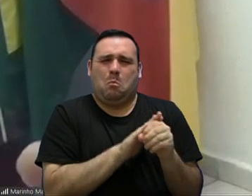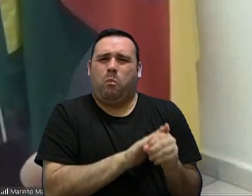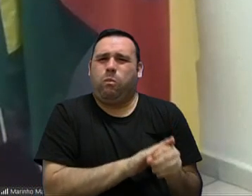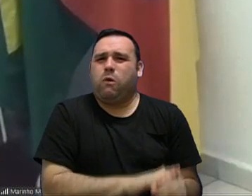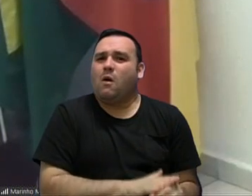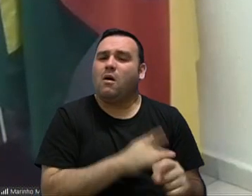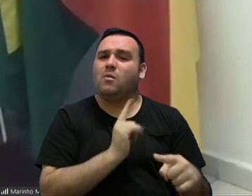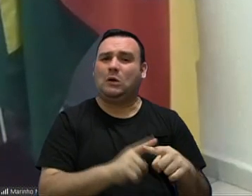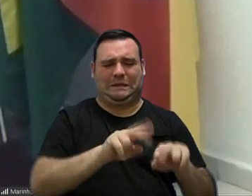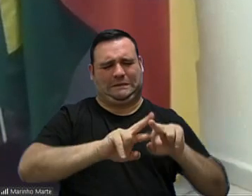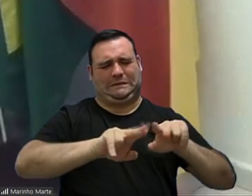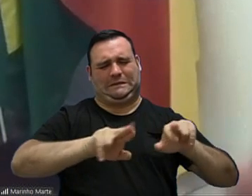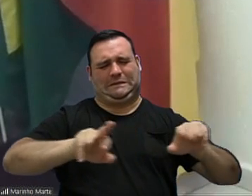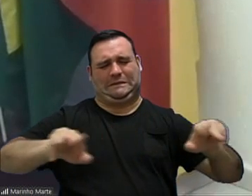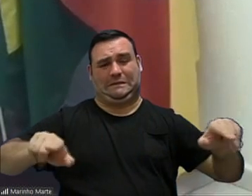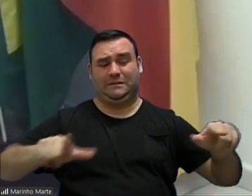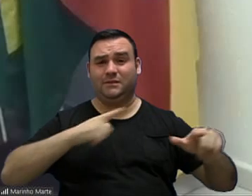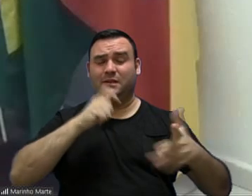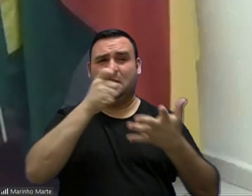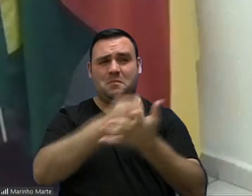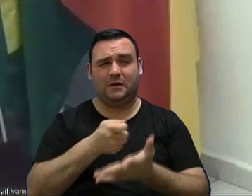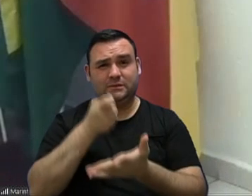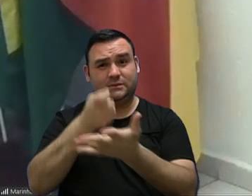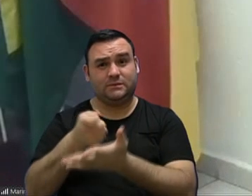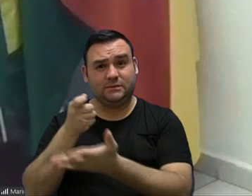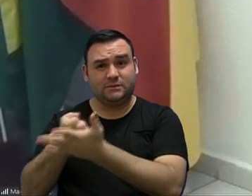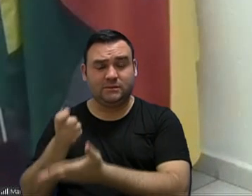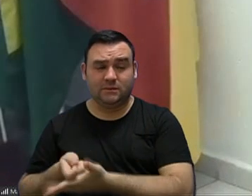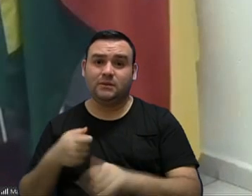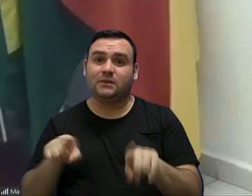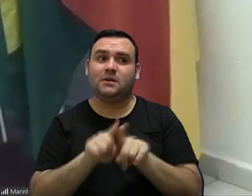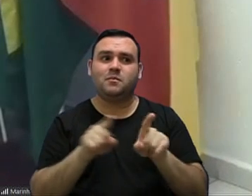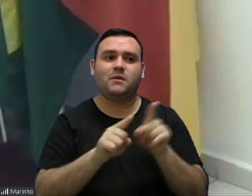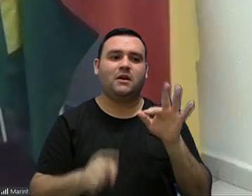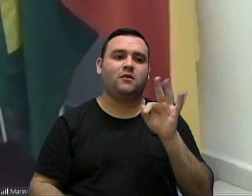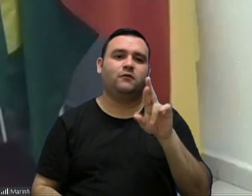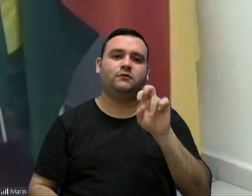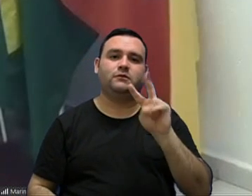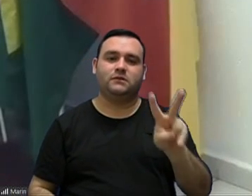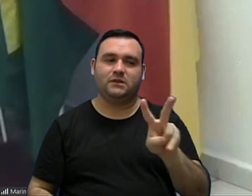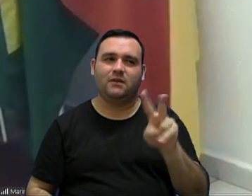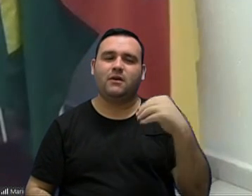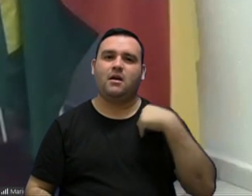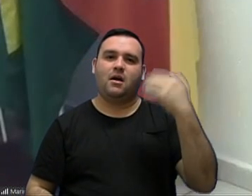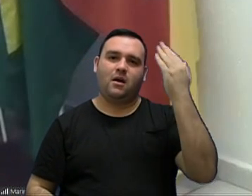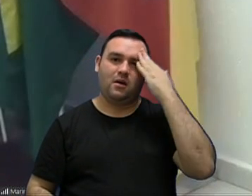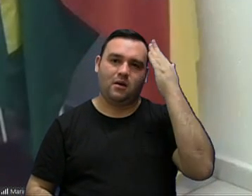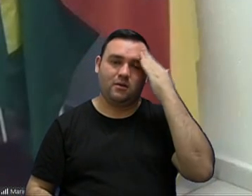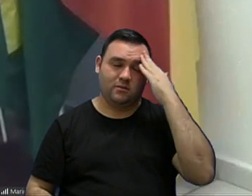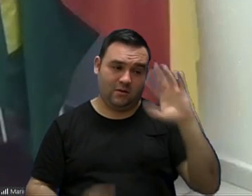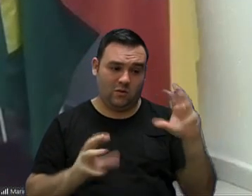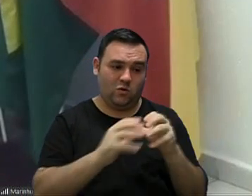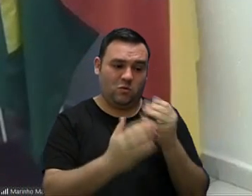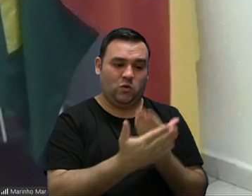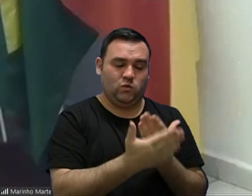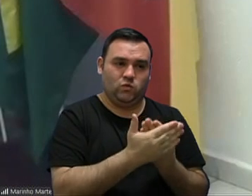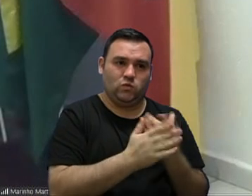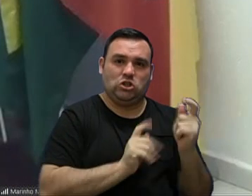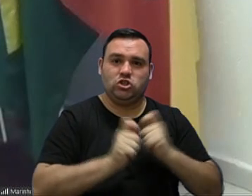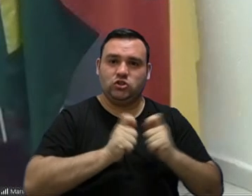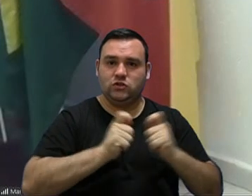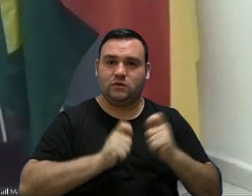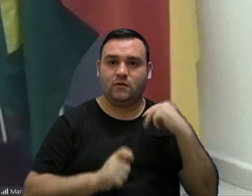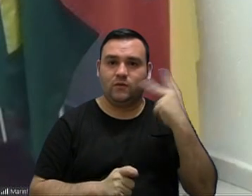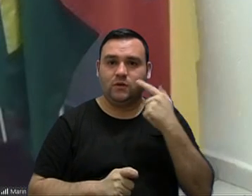por uma série de situações. Essa situação da Funserv, eu já sei que a Comissão de Economia,